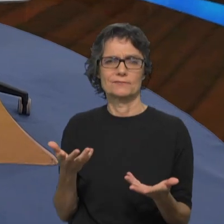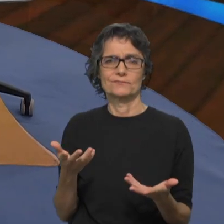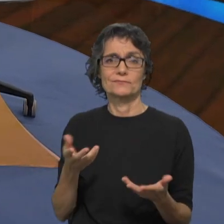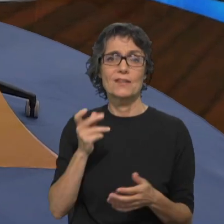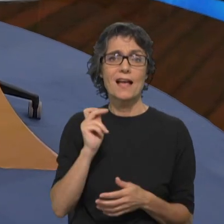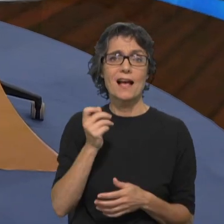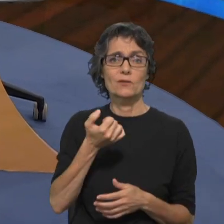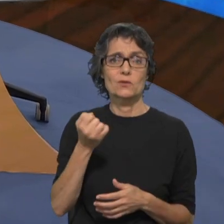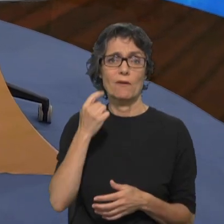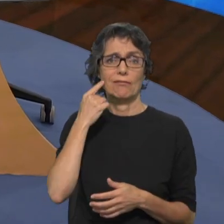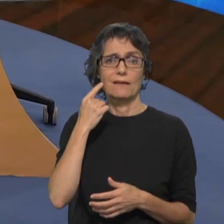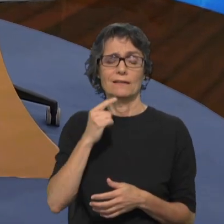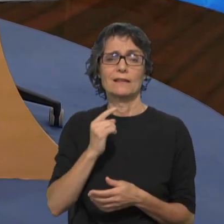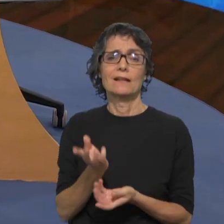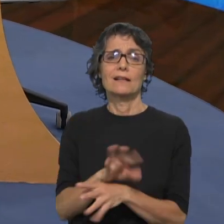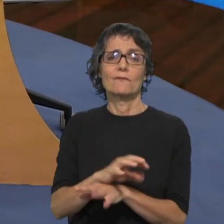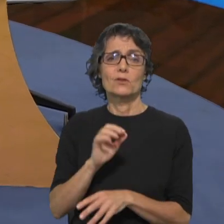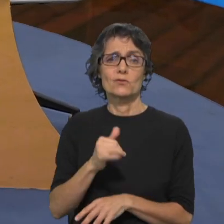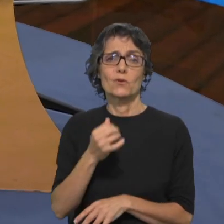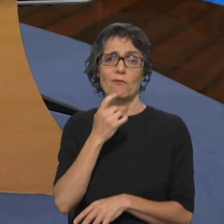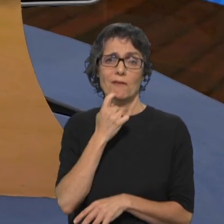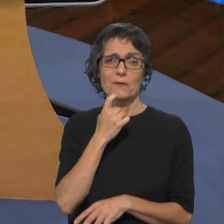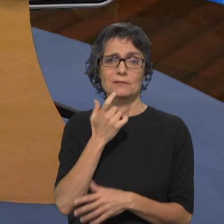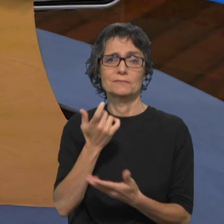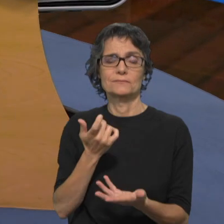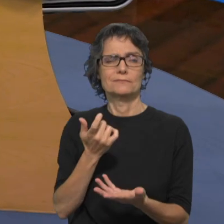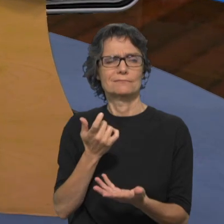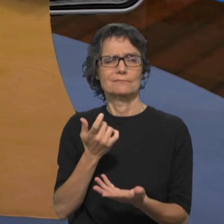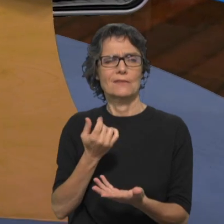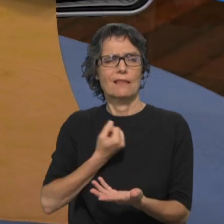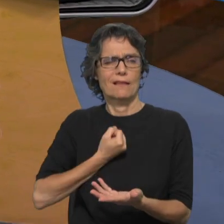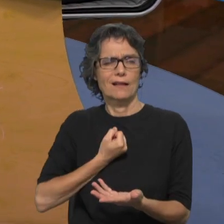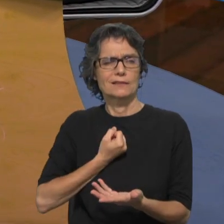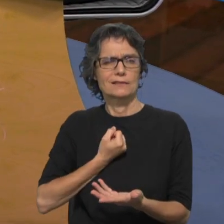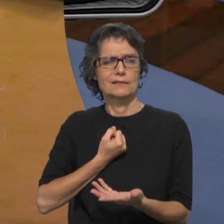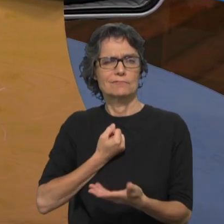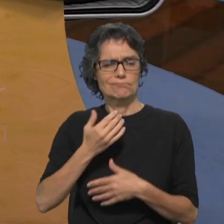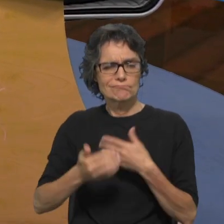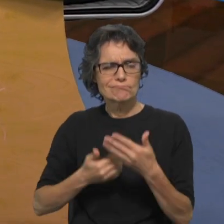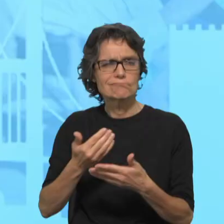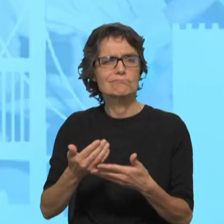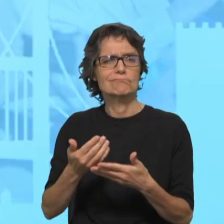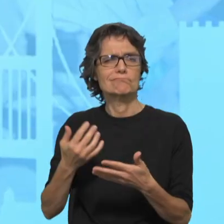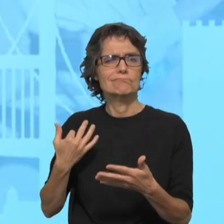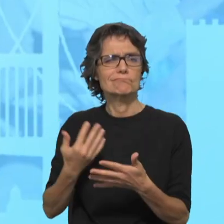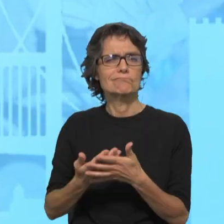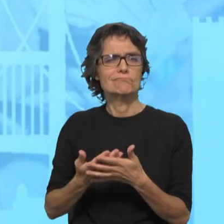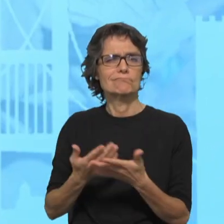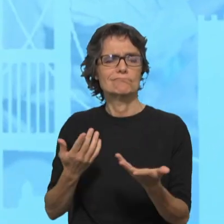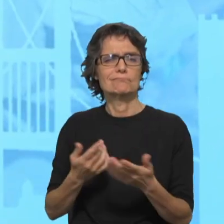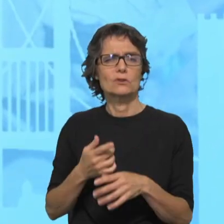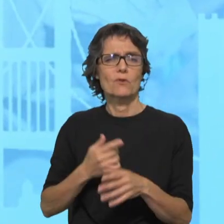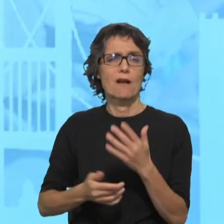de distância da Revolução de Abril, parece que sim, ainda se identifica muito com os feitos ainda mais atrás, da época